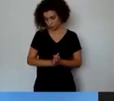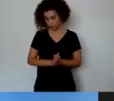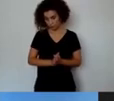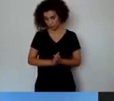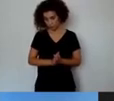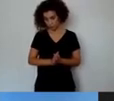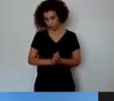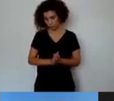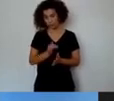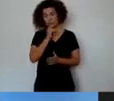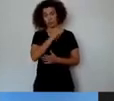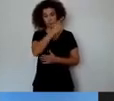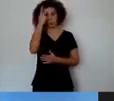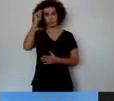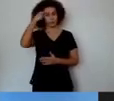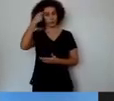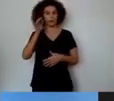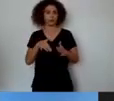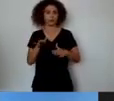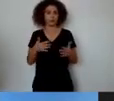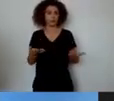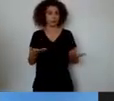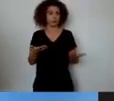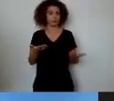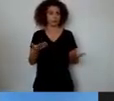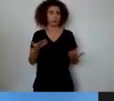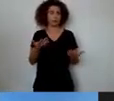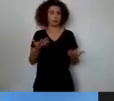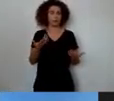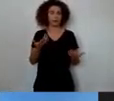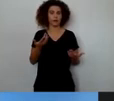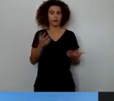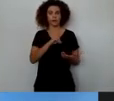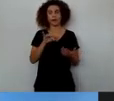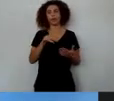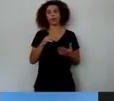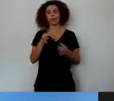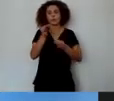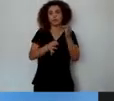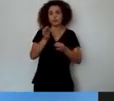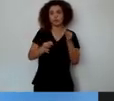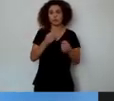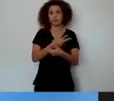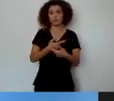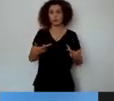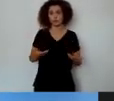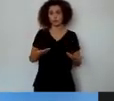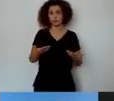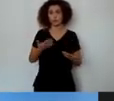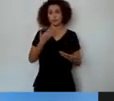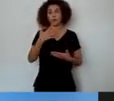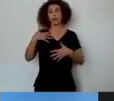faz alguma coisa nesse sentido, é imputado o crime dela, mesmo que antes de haver julgamento, qualquer coisa, qual é o tipo de mobilização social